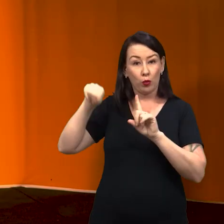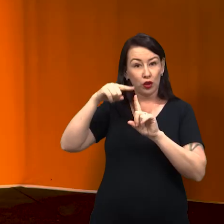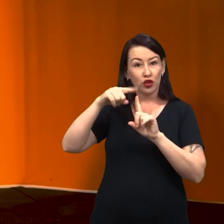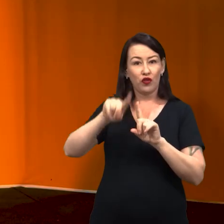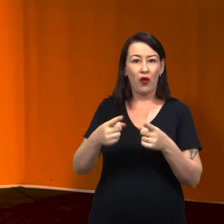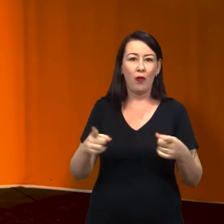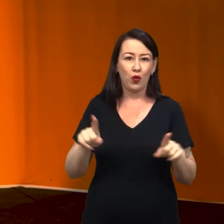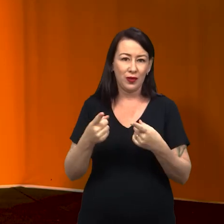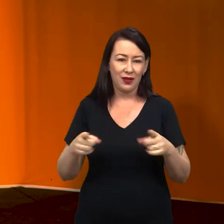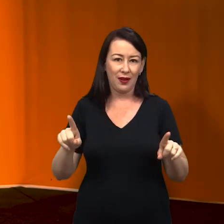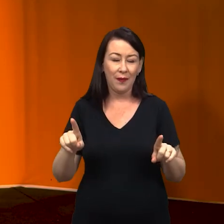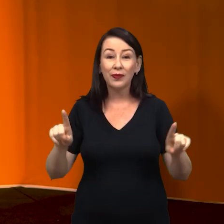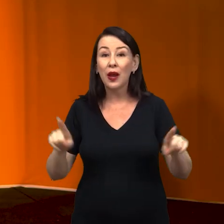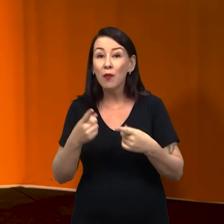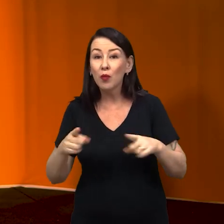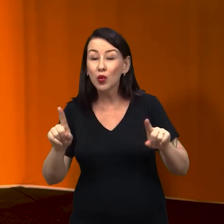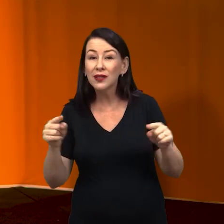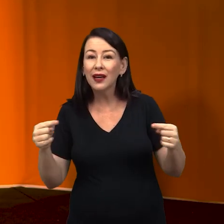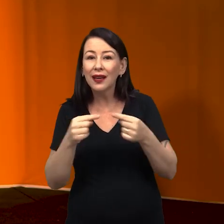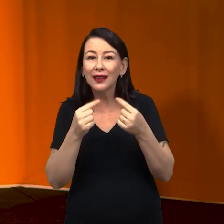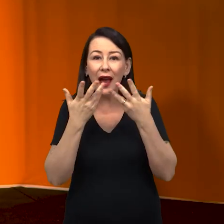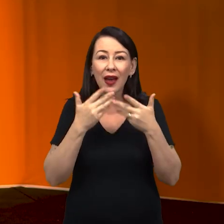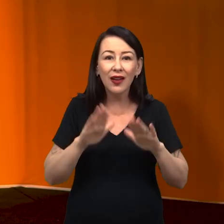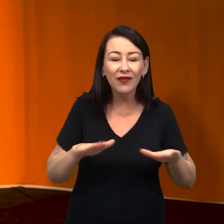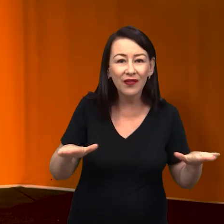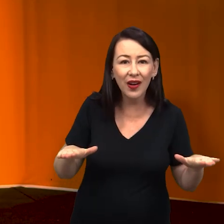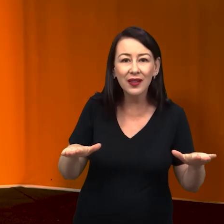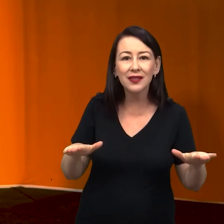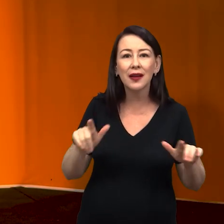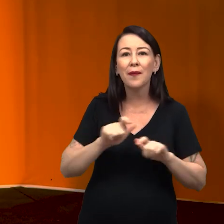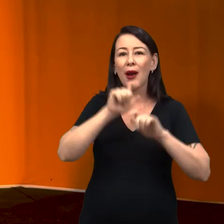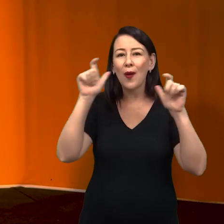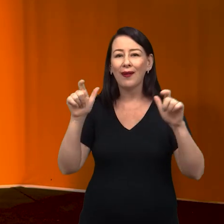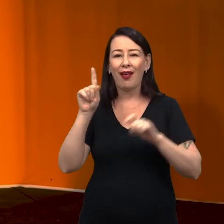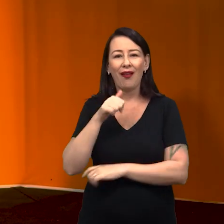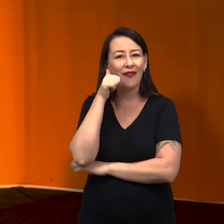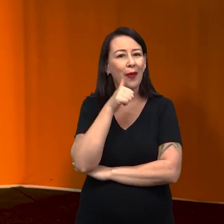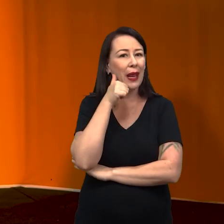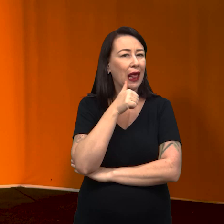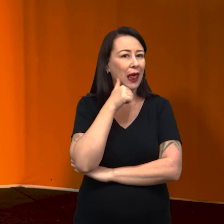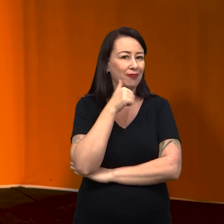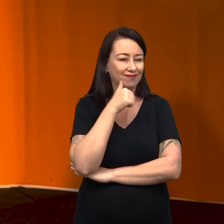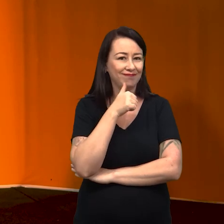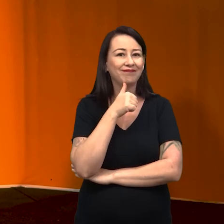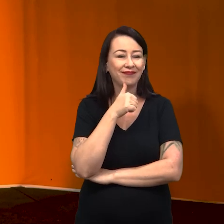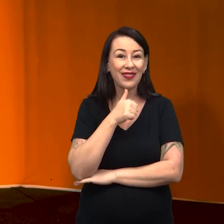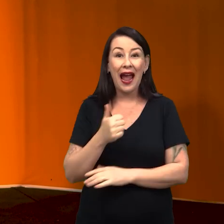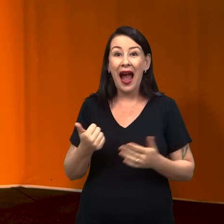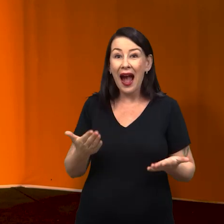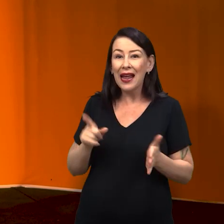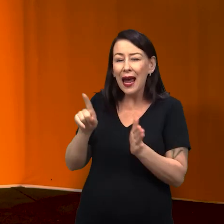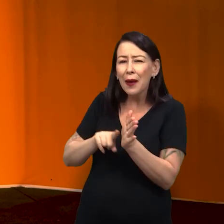que a música da infância, ela é predominantemente feminina, a minha pesquisa passa a ser focada muito